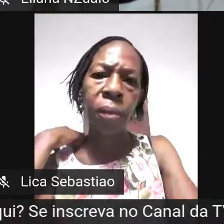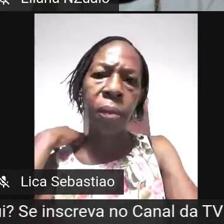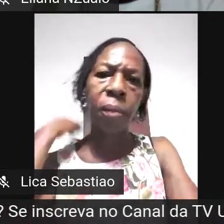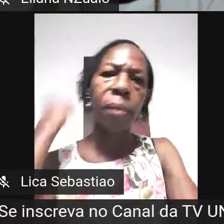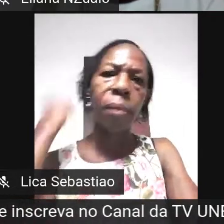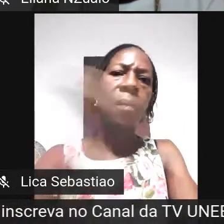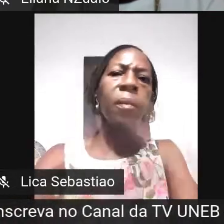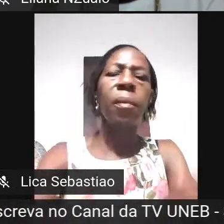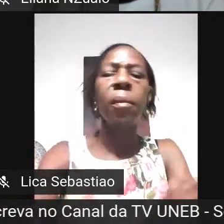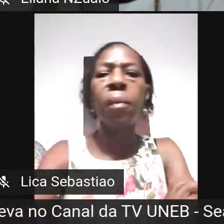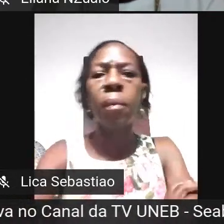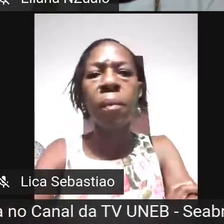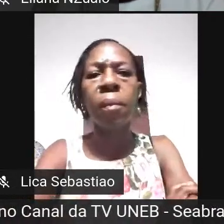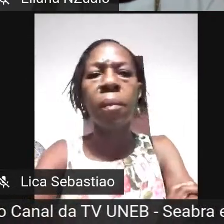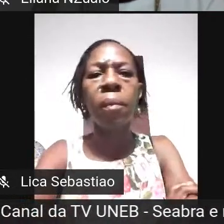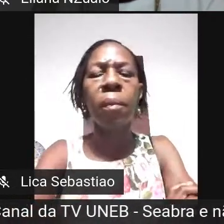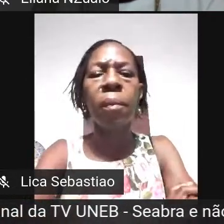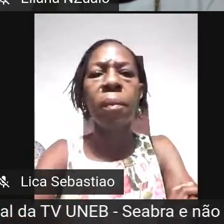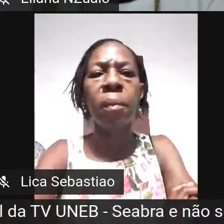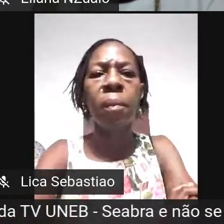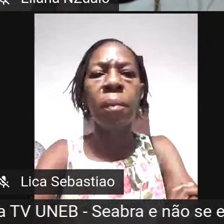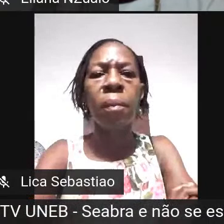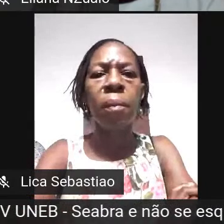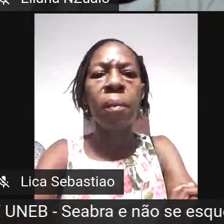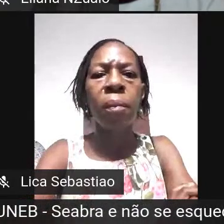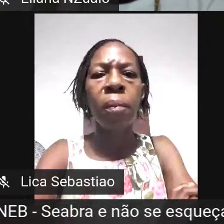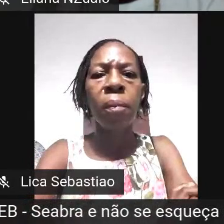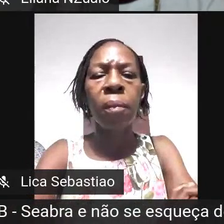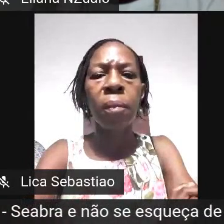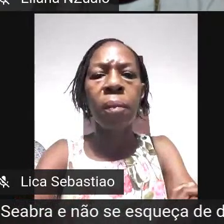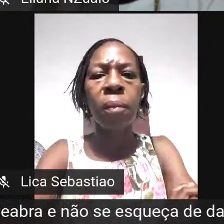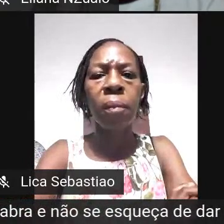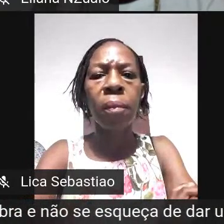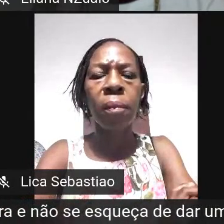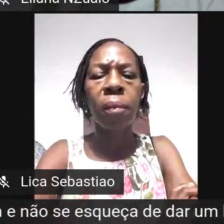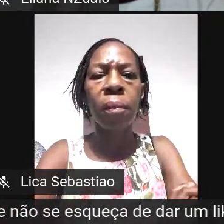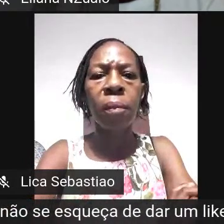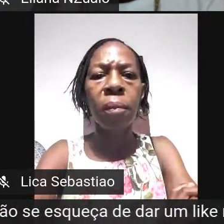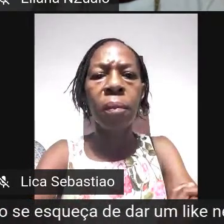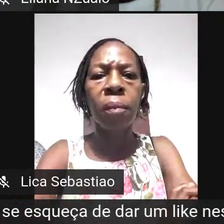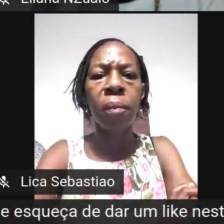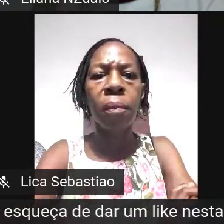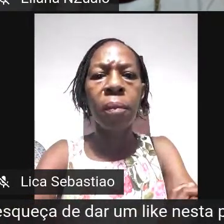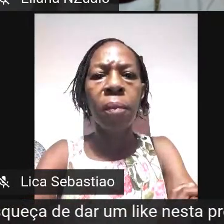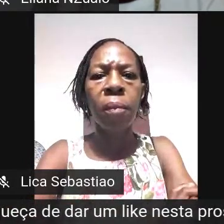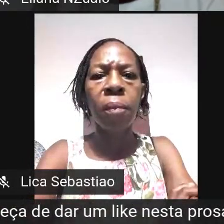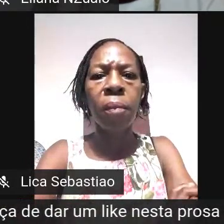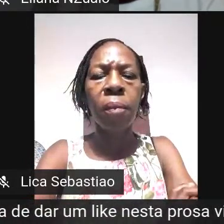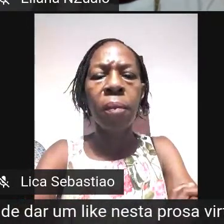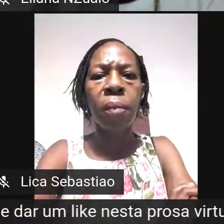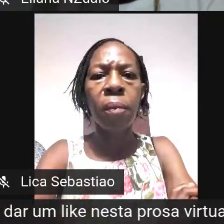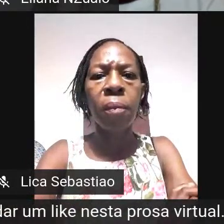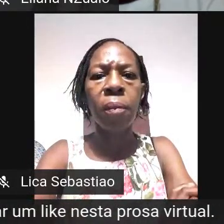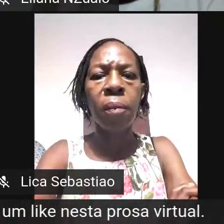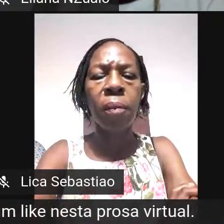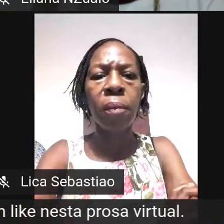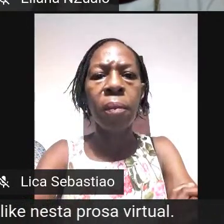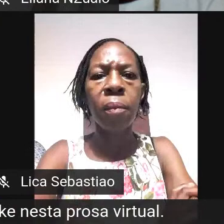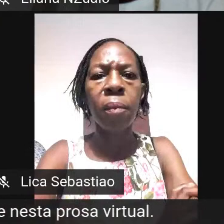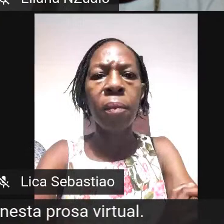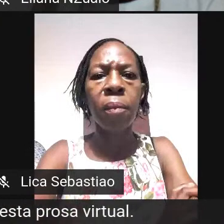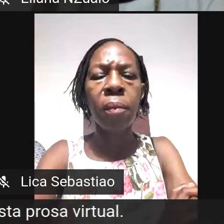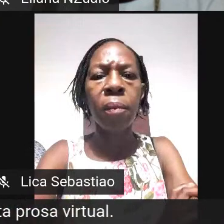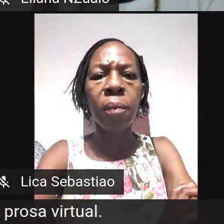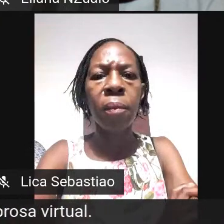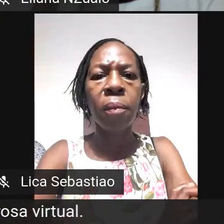brasileira, não é? O Brasil está com perto de 200 anos de independência, por exemplo, não é?